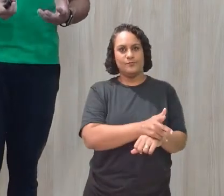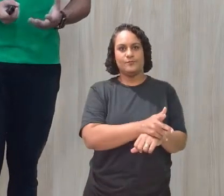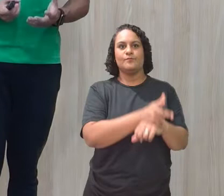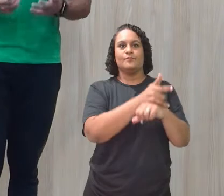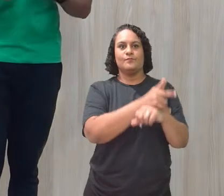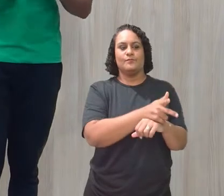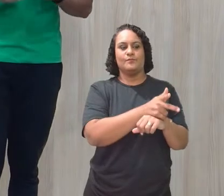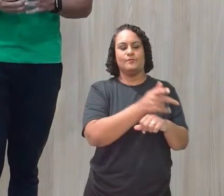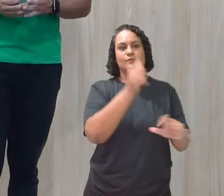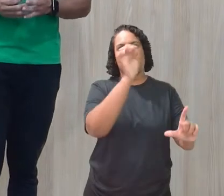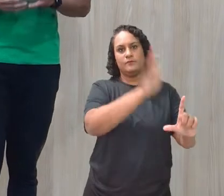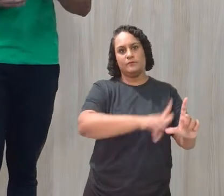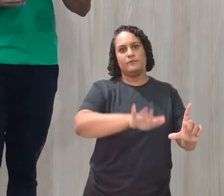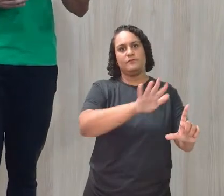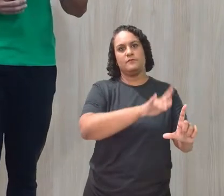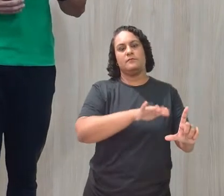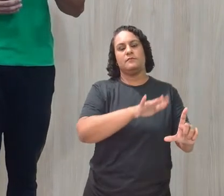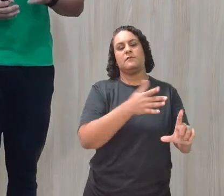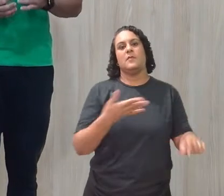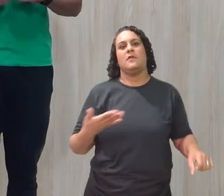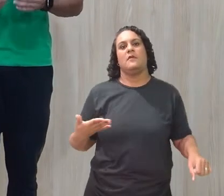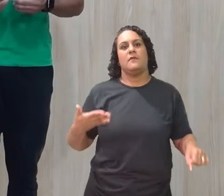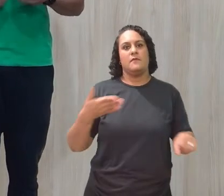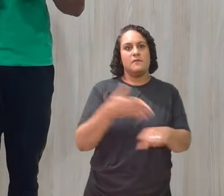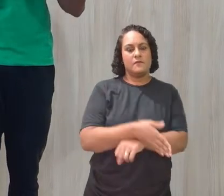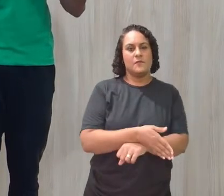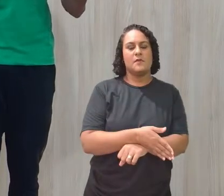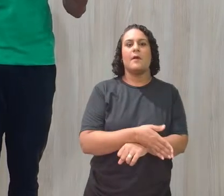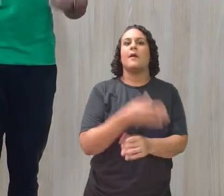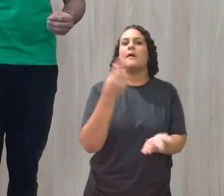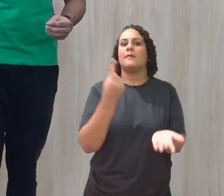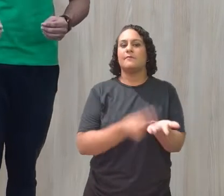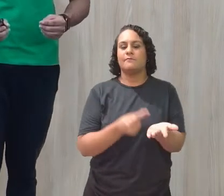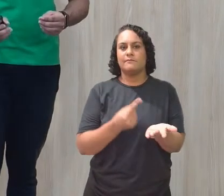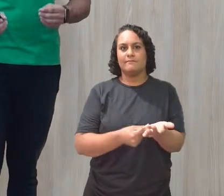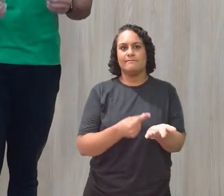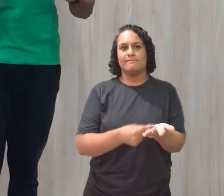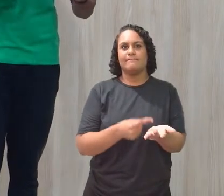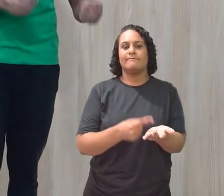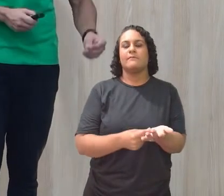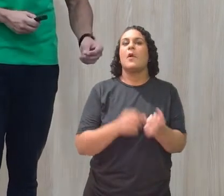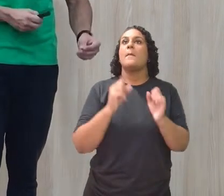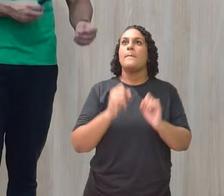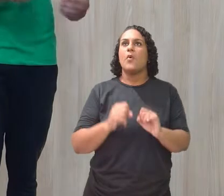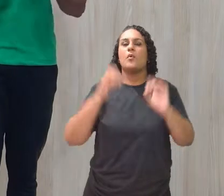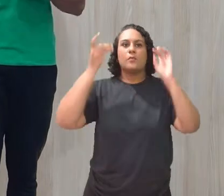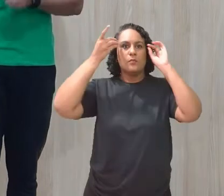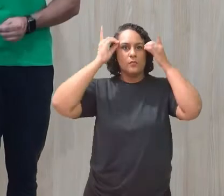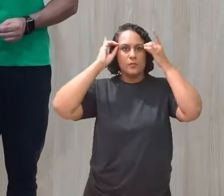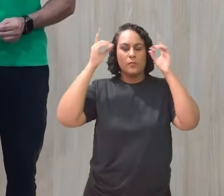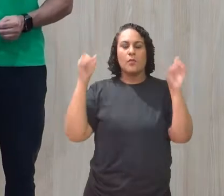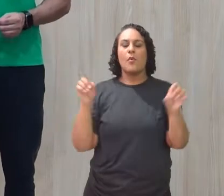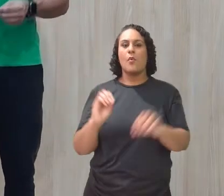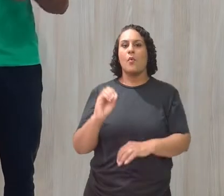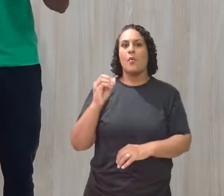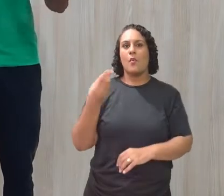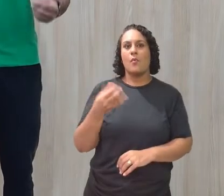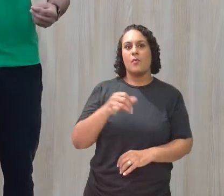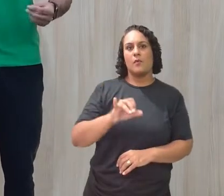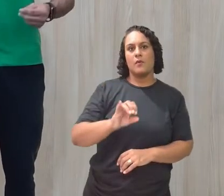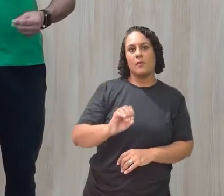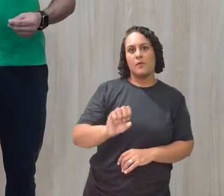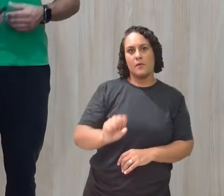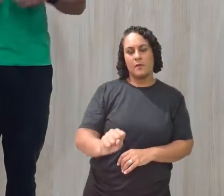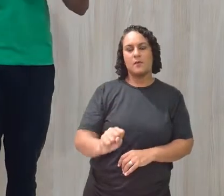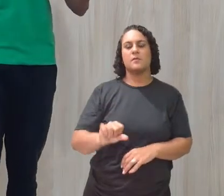a câmera e colocar aí no QR Code do seu sistema operacional, seja ele Android ou iOS. Então,